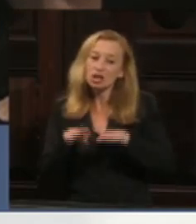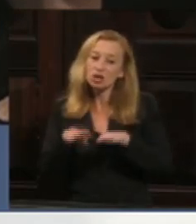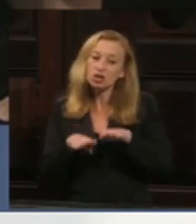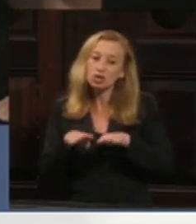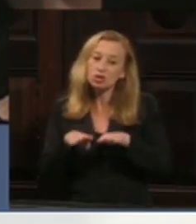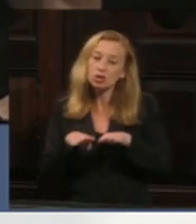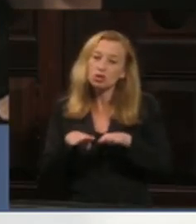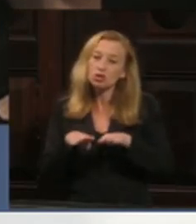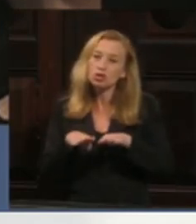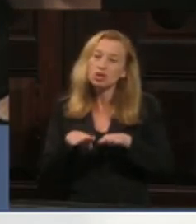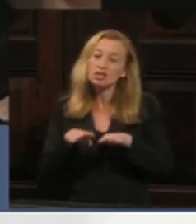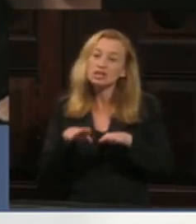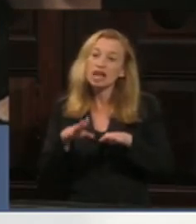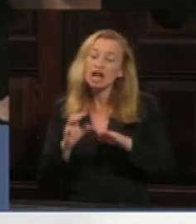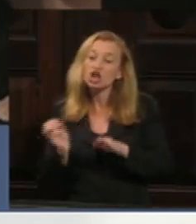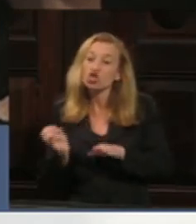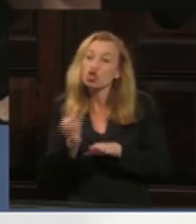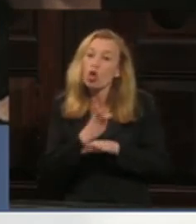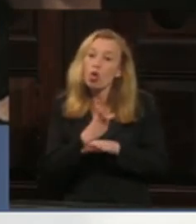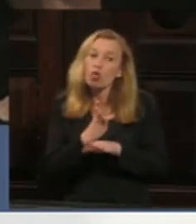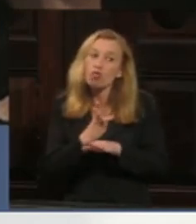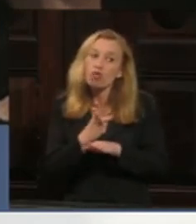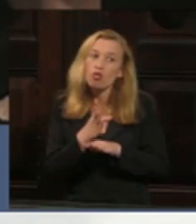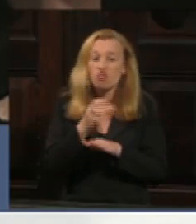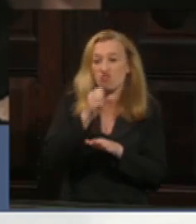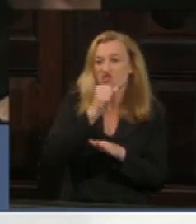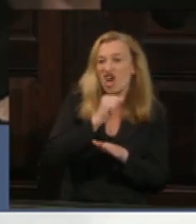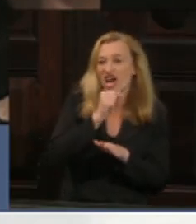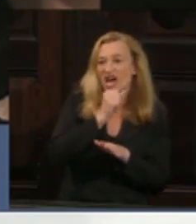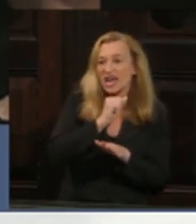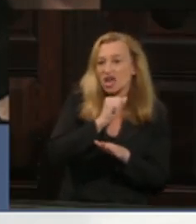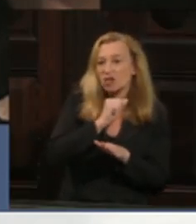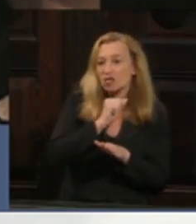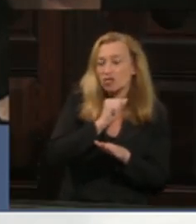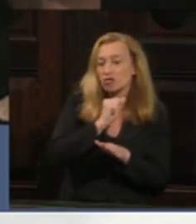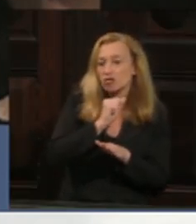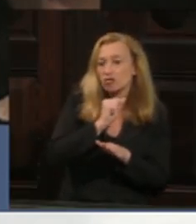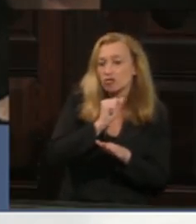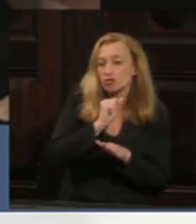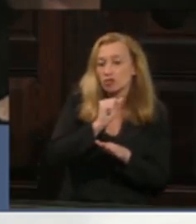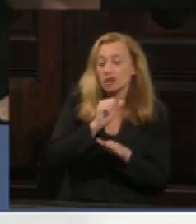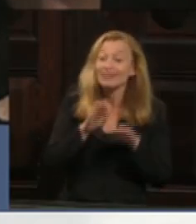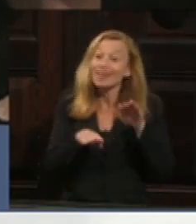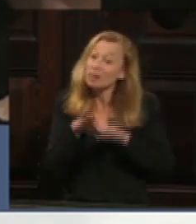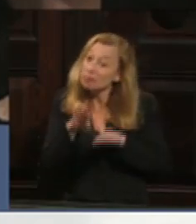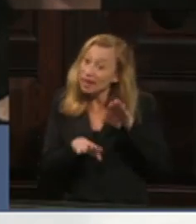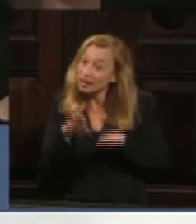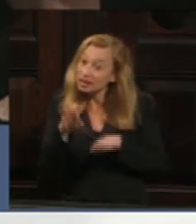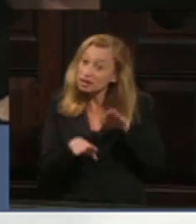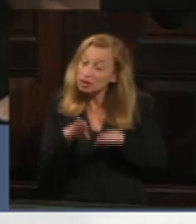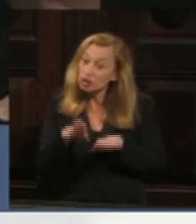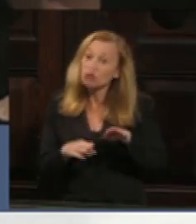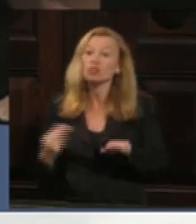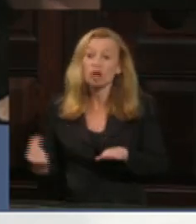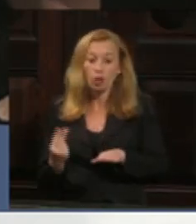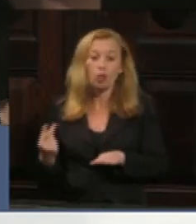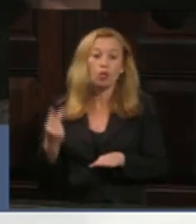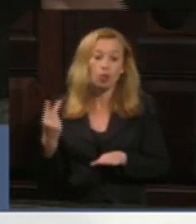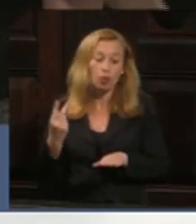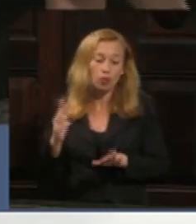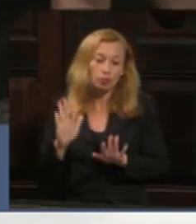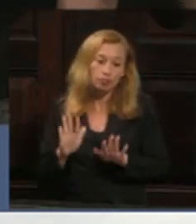o armamento se encontra em termos de uso. Então, ele tem vários tipos de preço. E, logicamente,